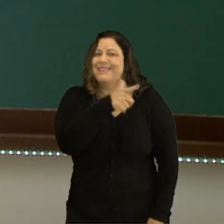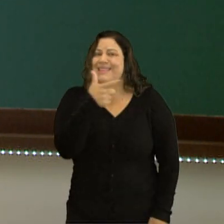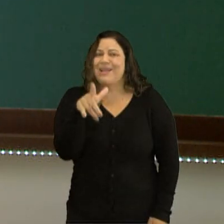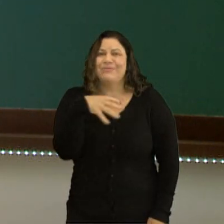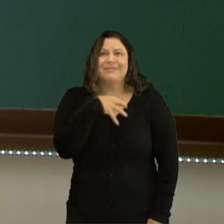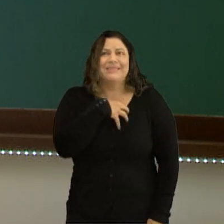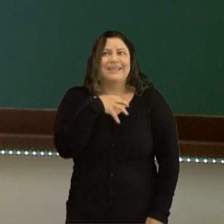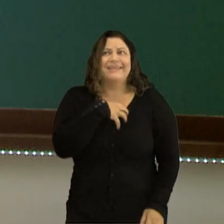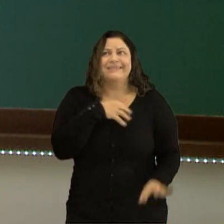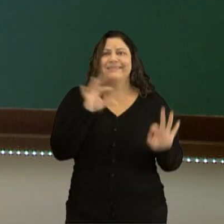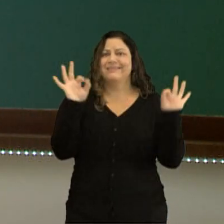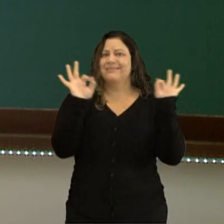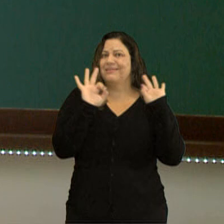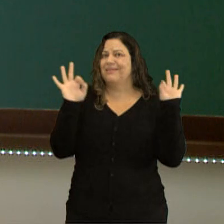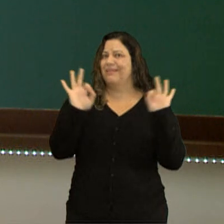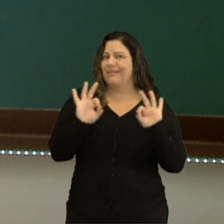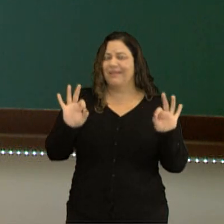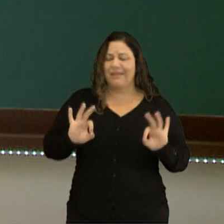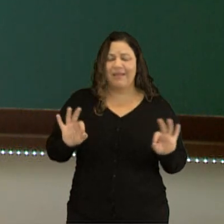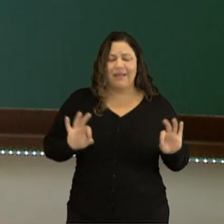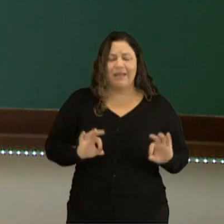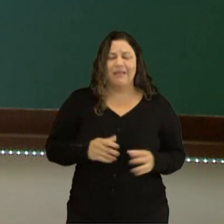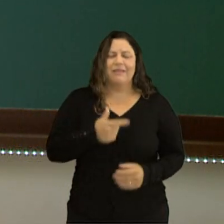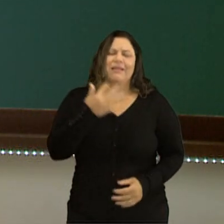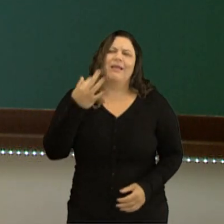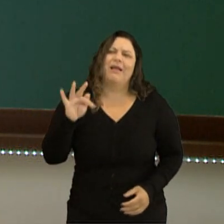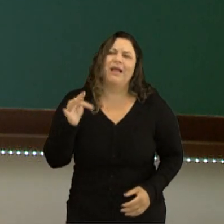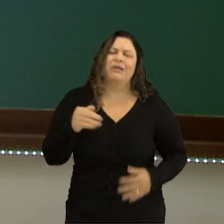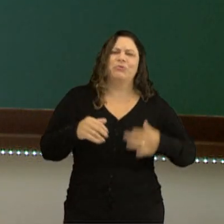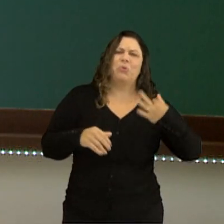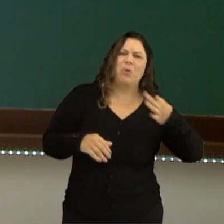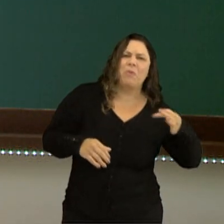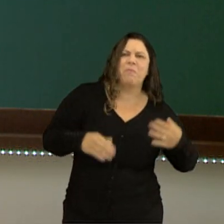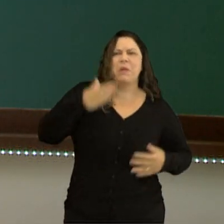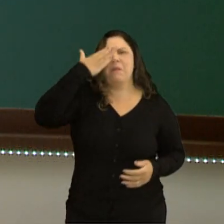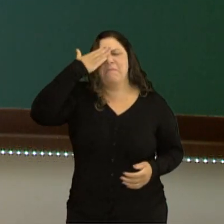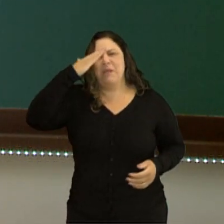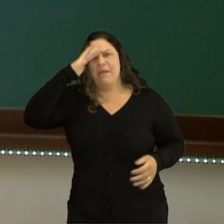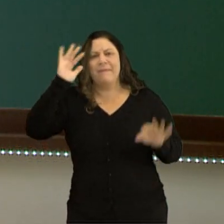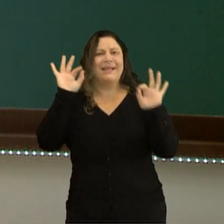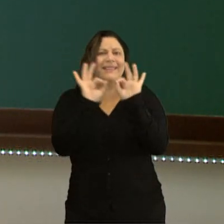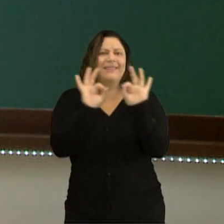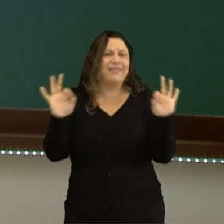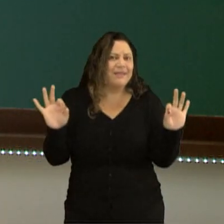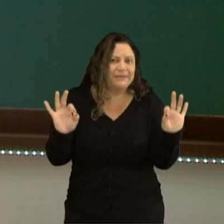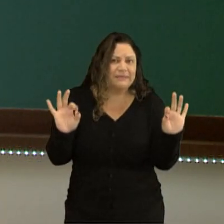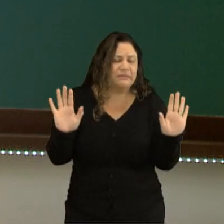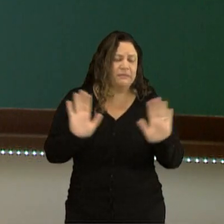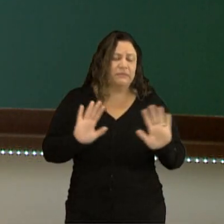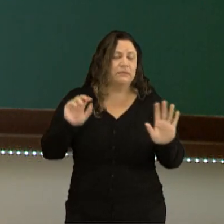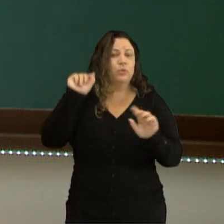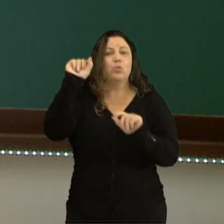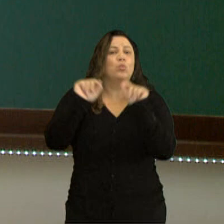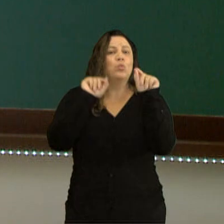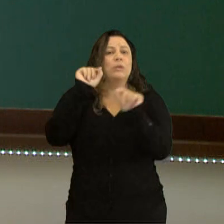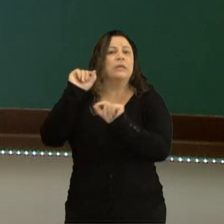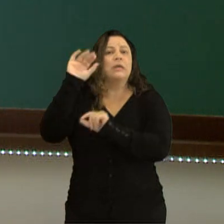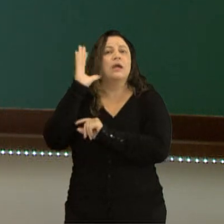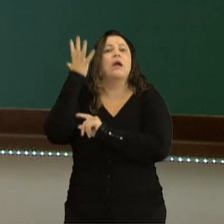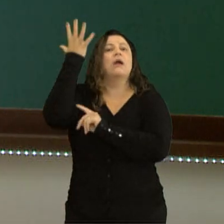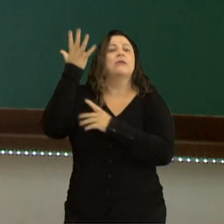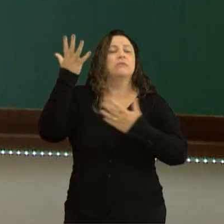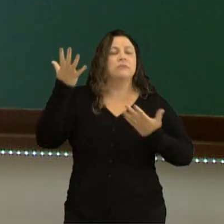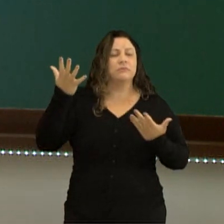aquela regrinha de sentir dor disso, febre. Não, o que acontece quando